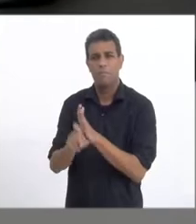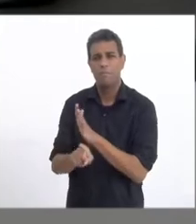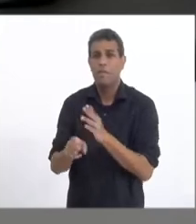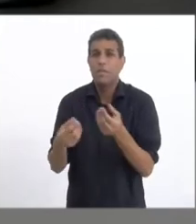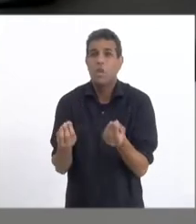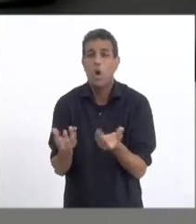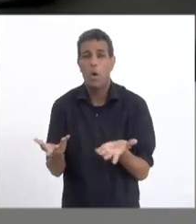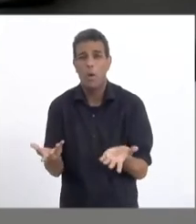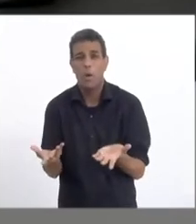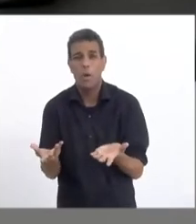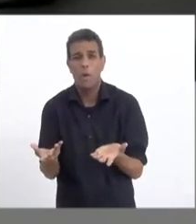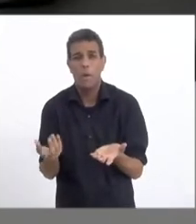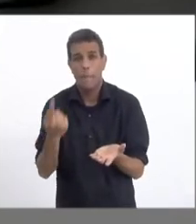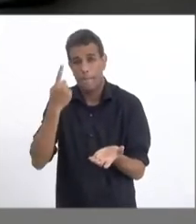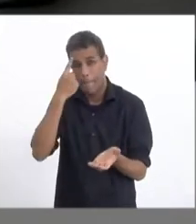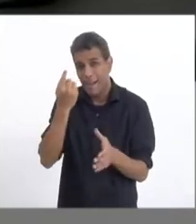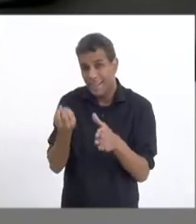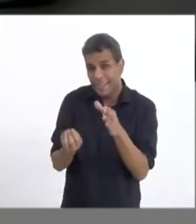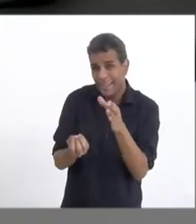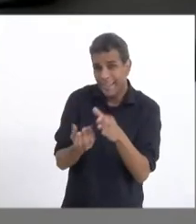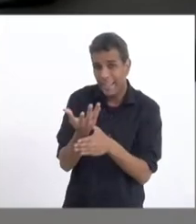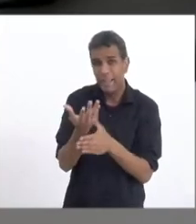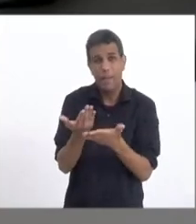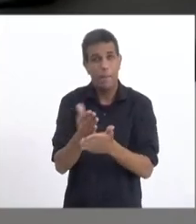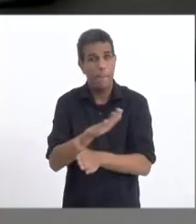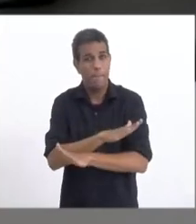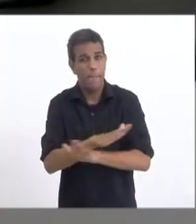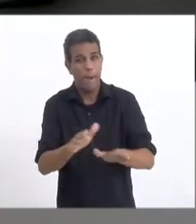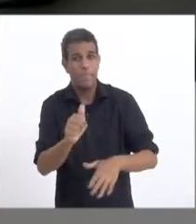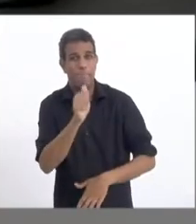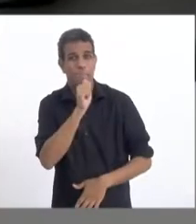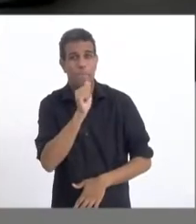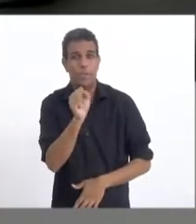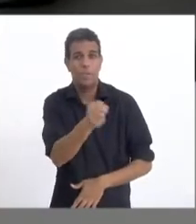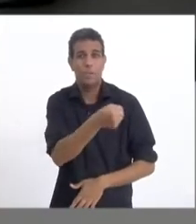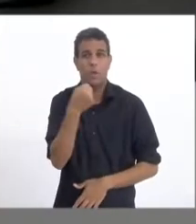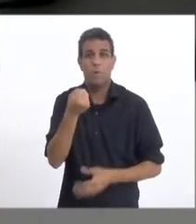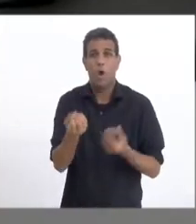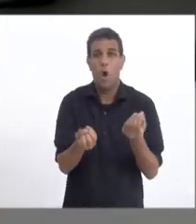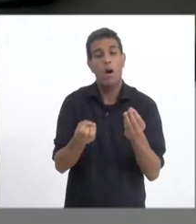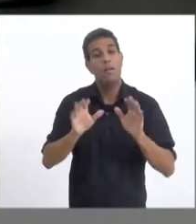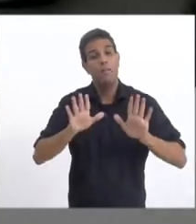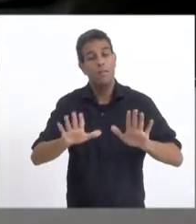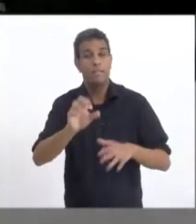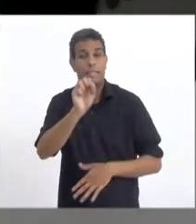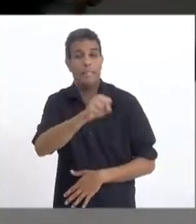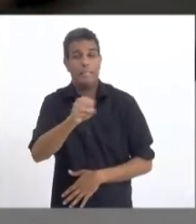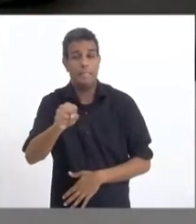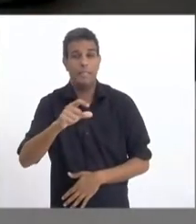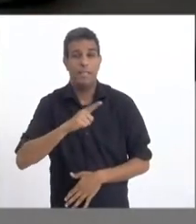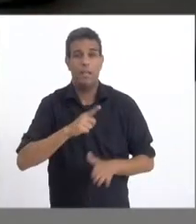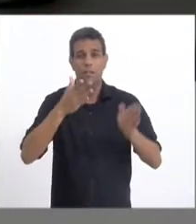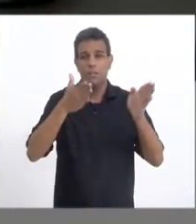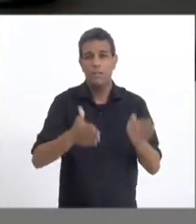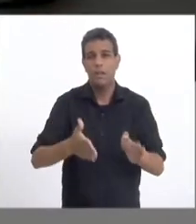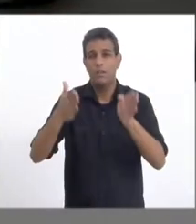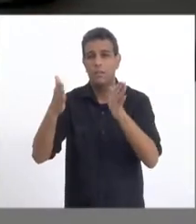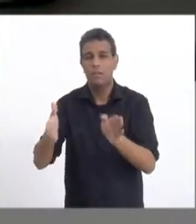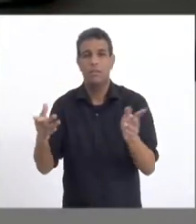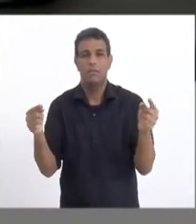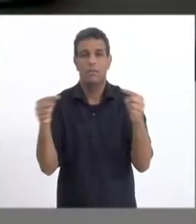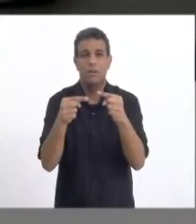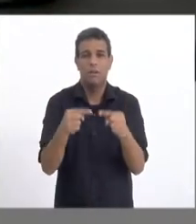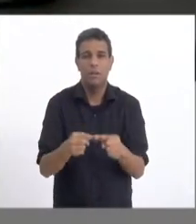é, então que tal criar um remedinho para você parar de beber a cerveja? Ela, não, mas não é assim. Eu falei, sim, então nós precisamos olhar para esse